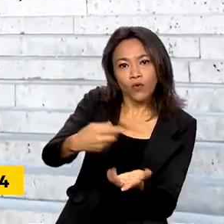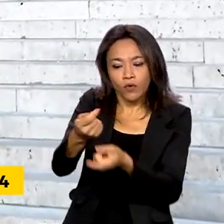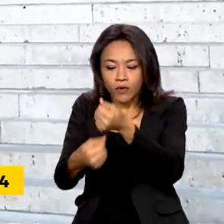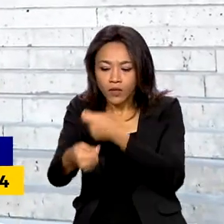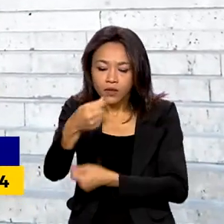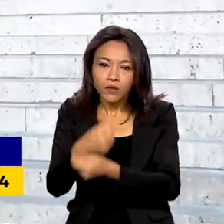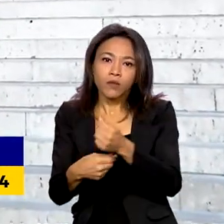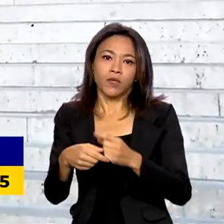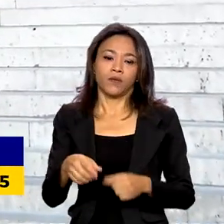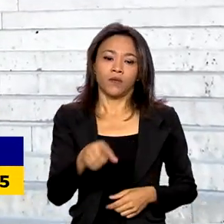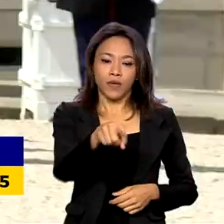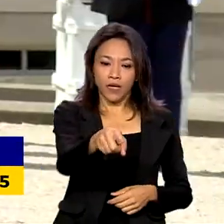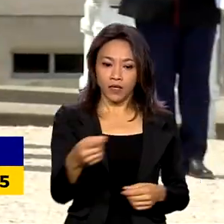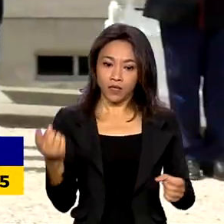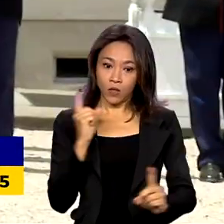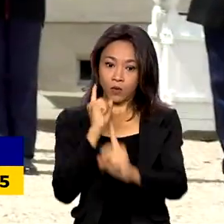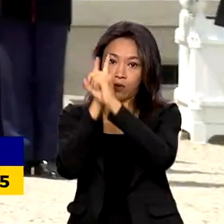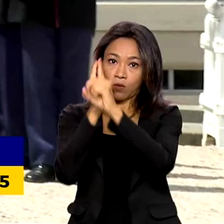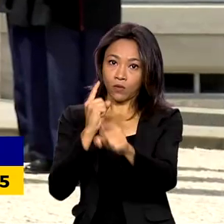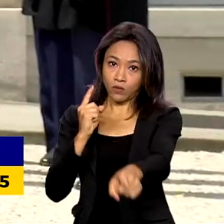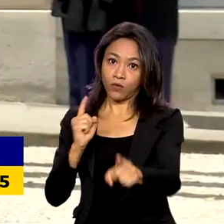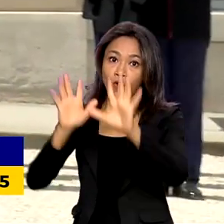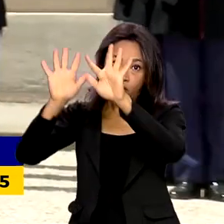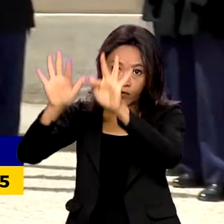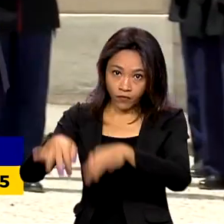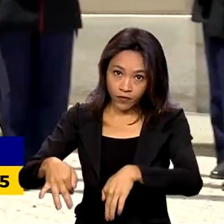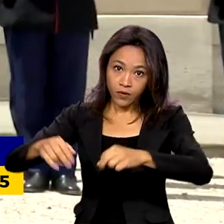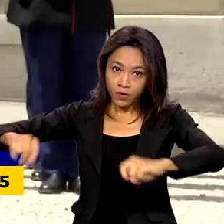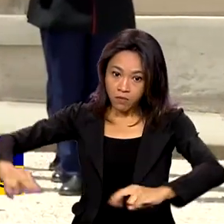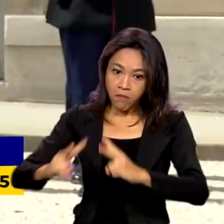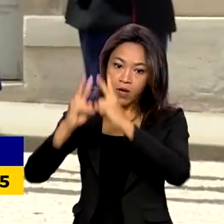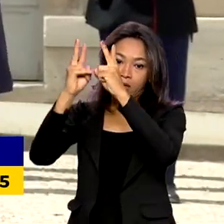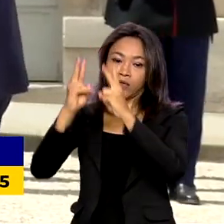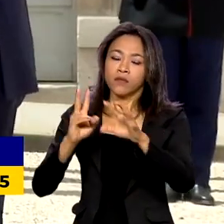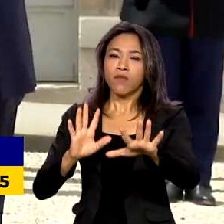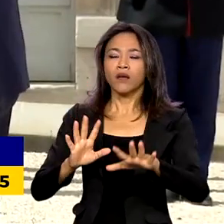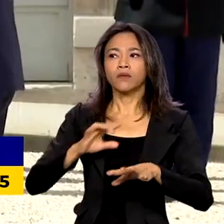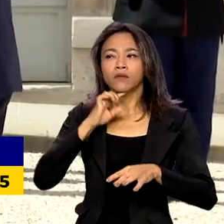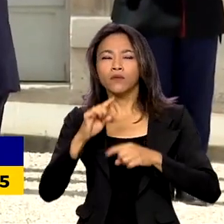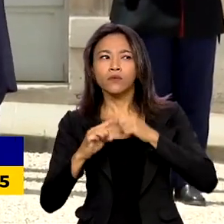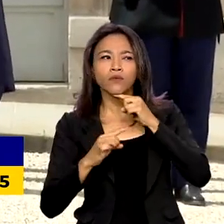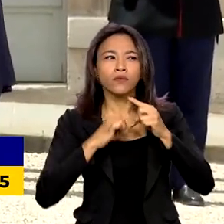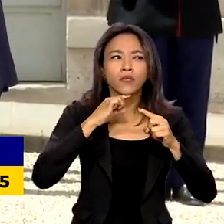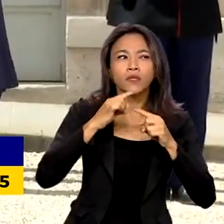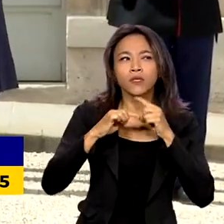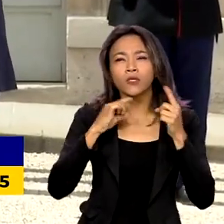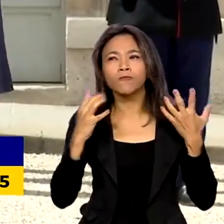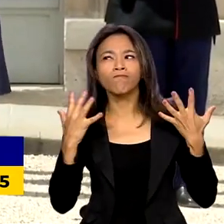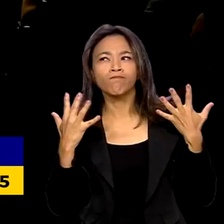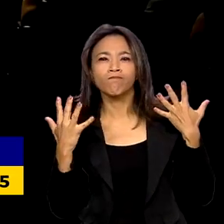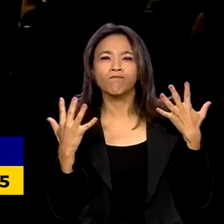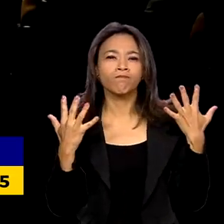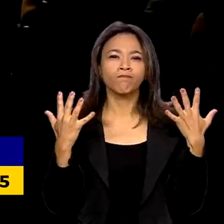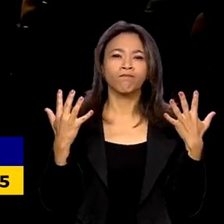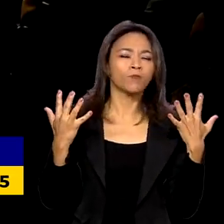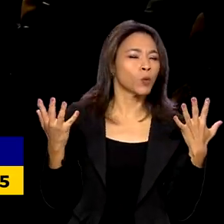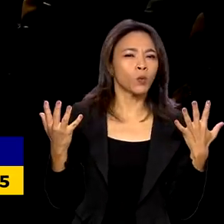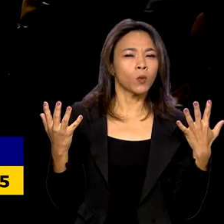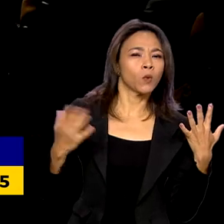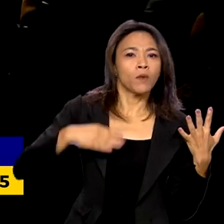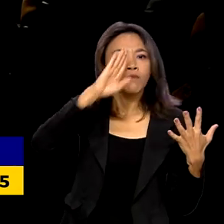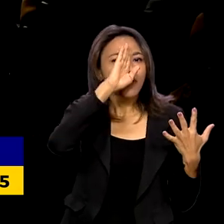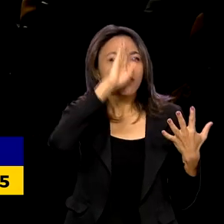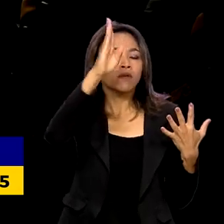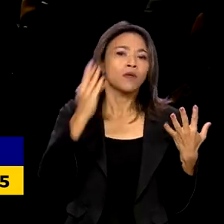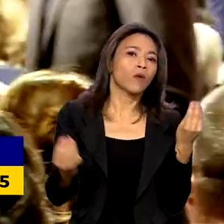Novo Pacto Financeiro Global termina em Paris, mas ainda deixa muitas dúvidas no ar. A principal delas é como os